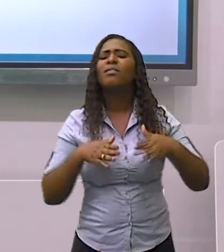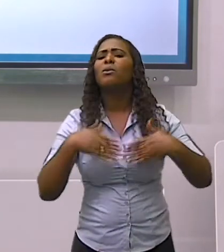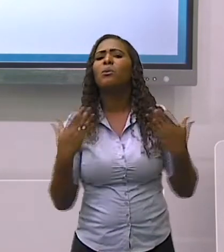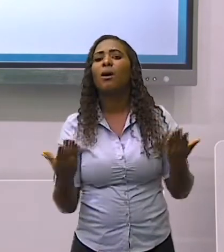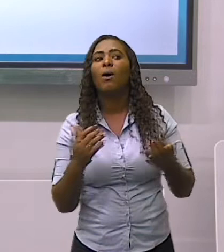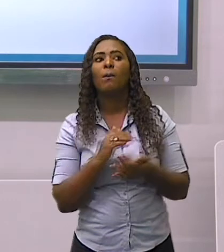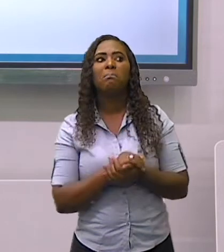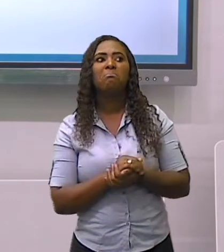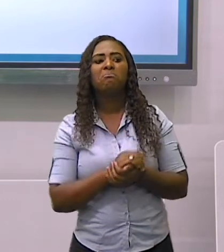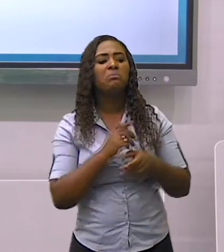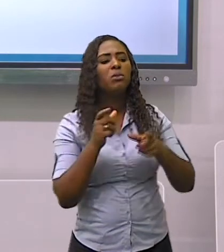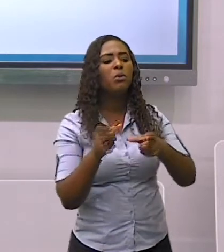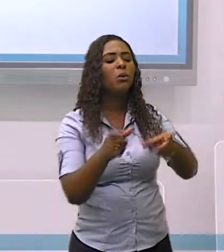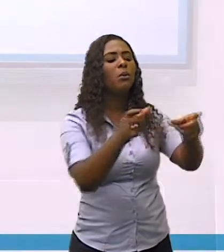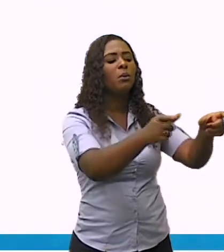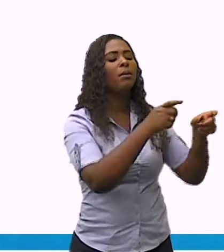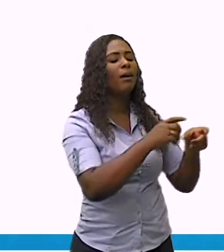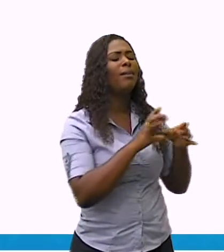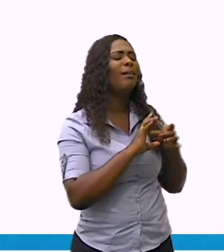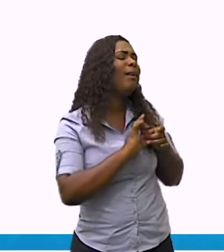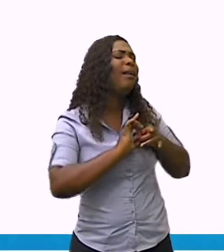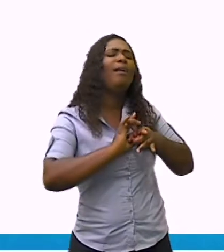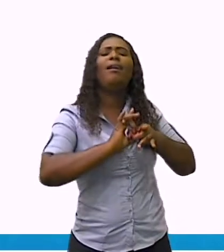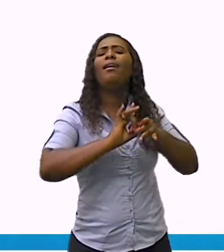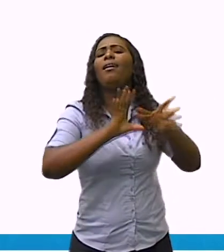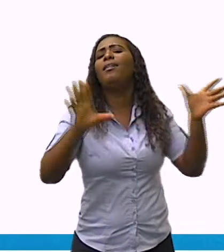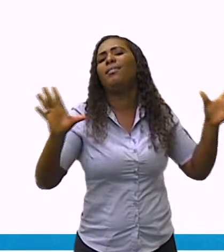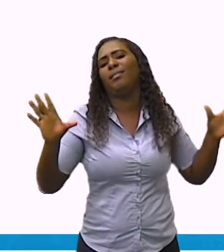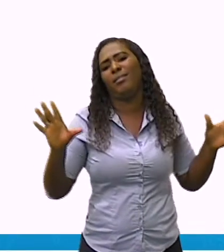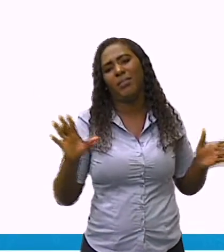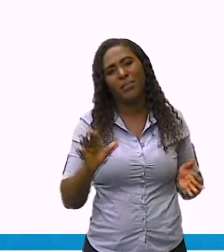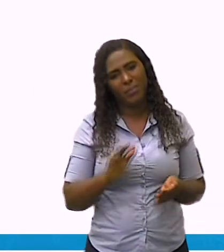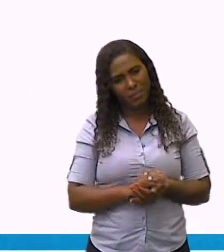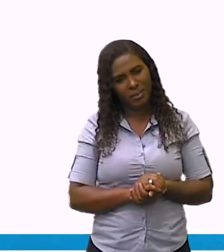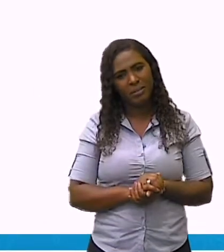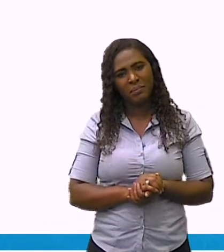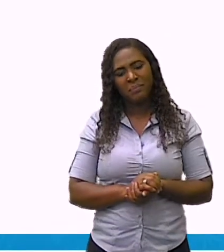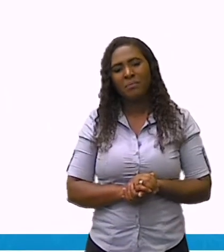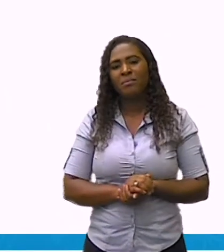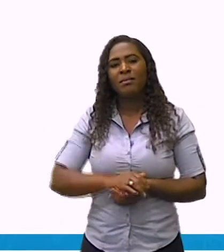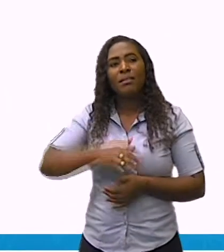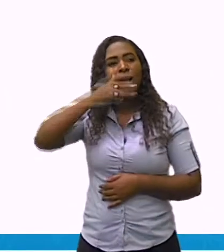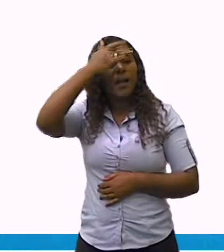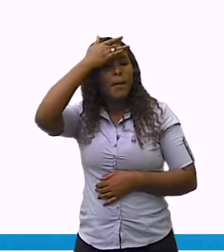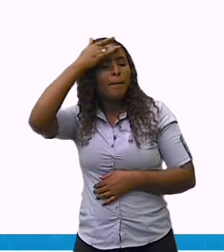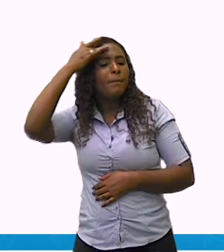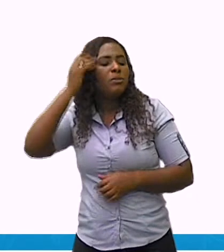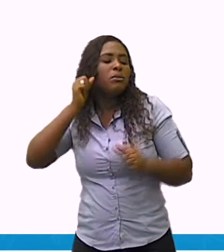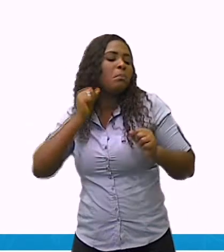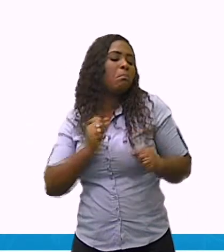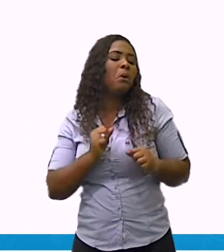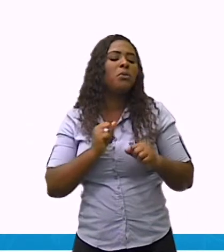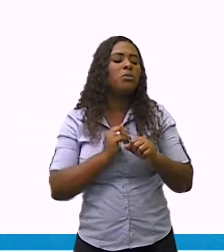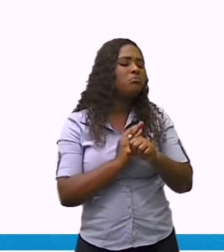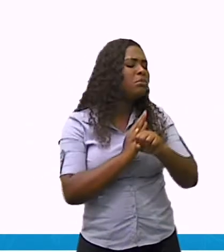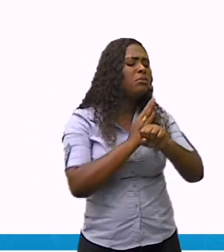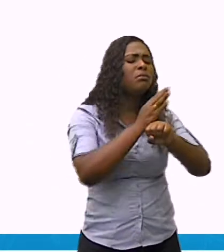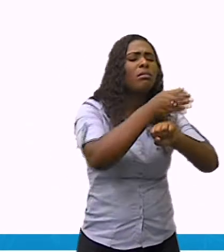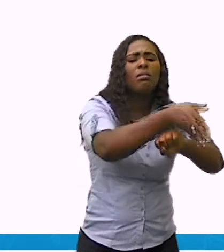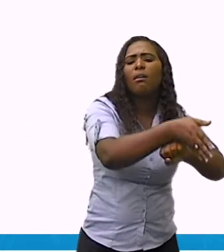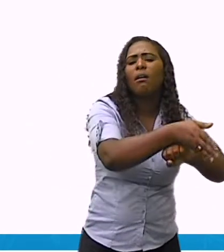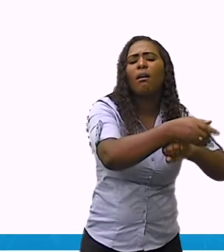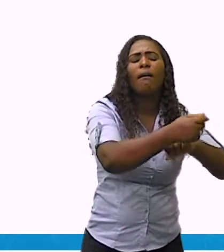livres, que são aqueles em que são garantidos os direitos de ir e vir, ou